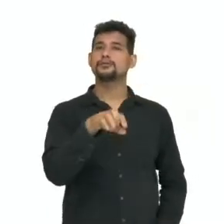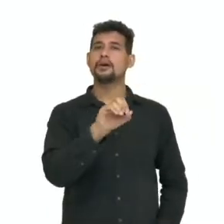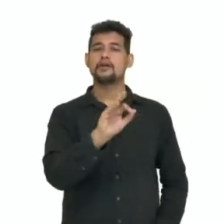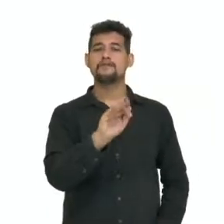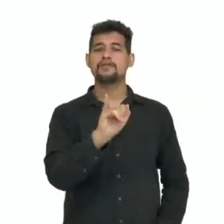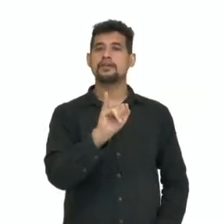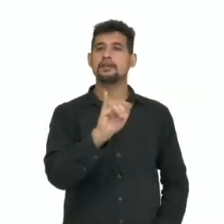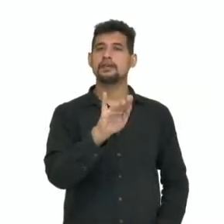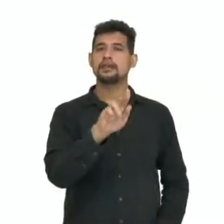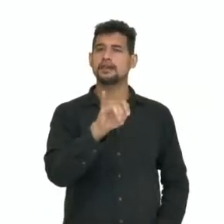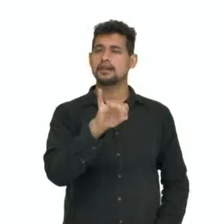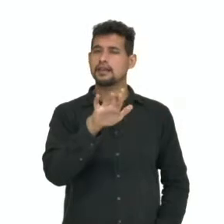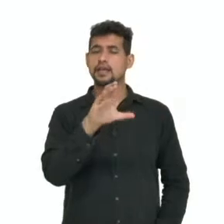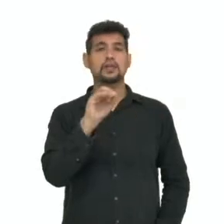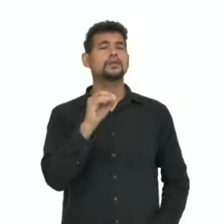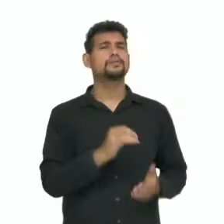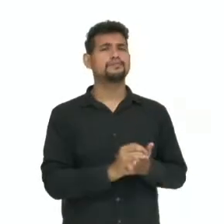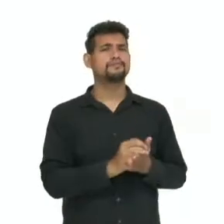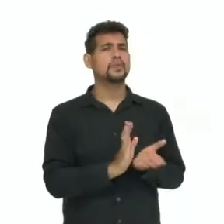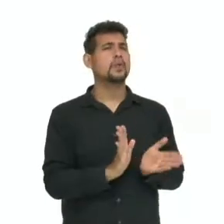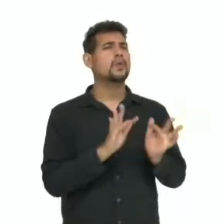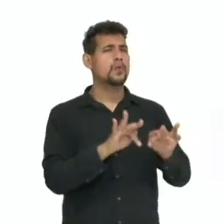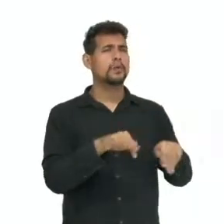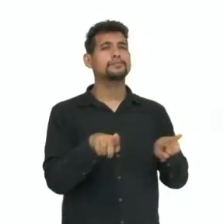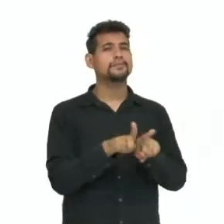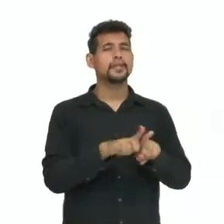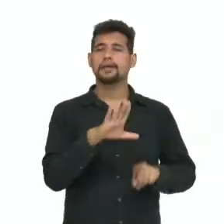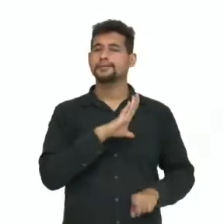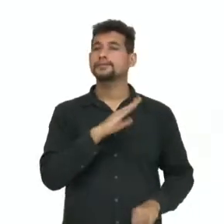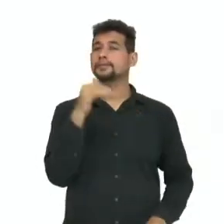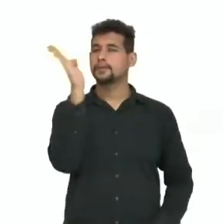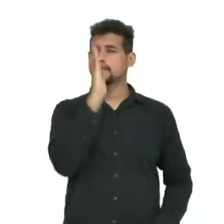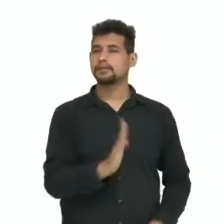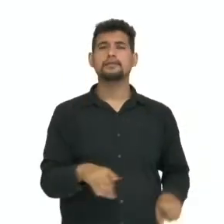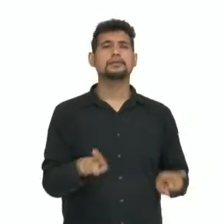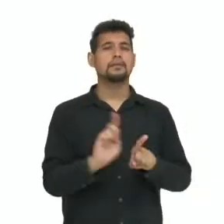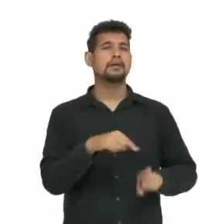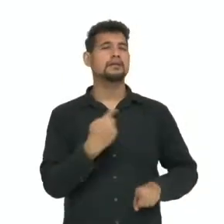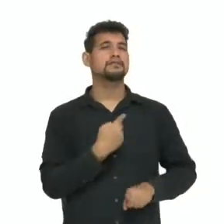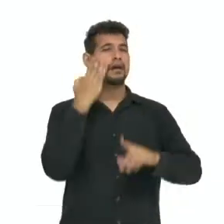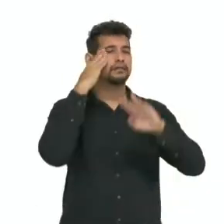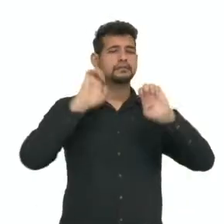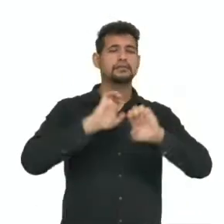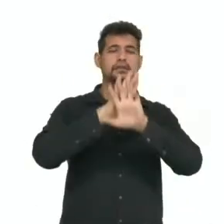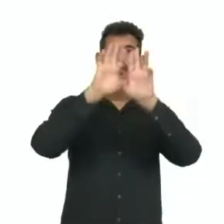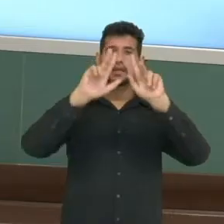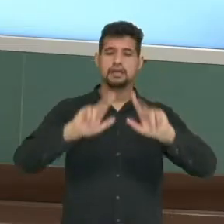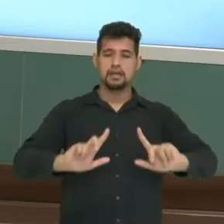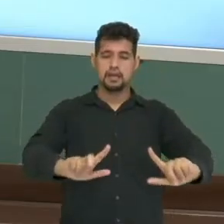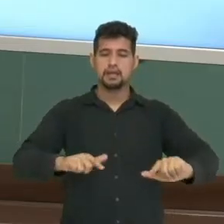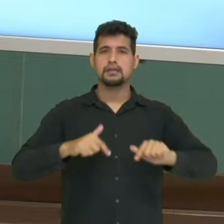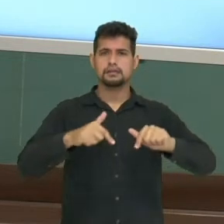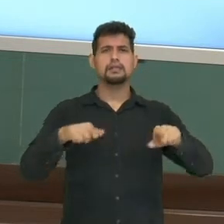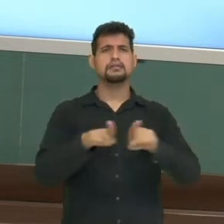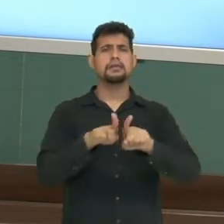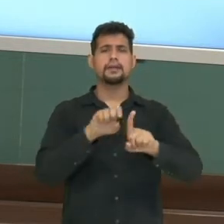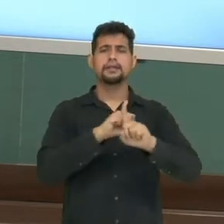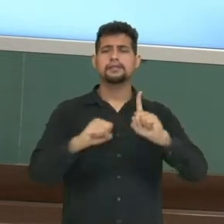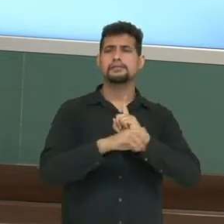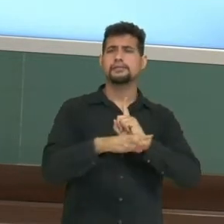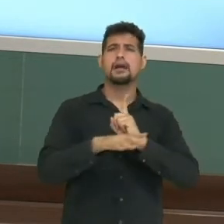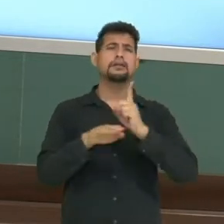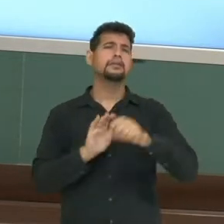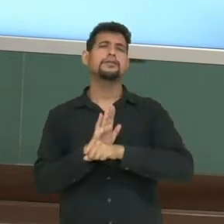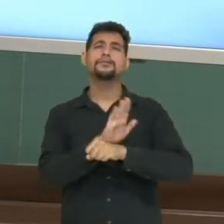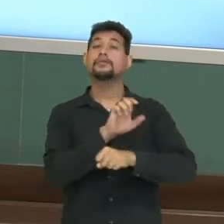Figueiredo, o último presidente militar do Brasil. Vamos compreender as ações da sociedade civil que